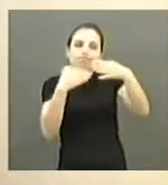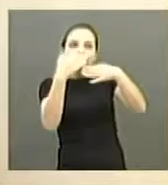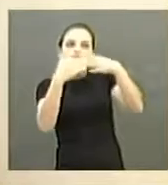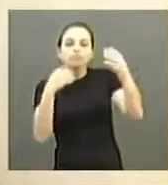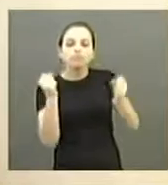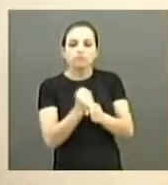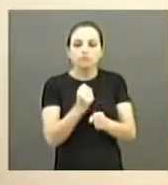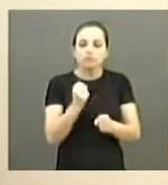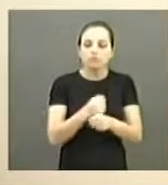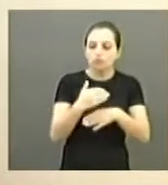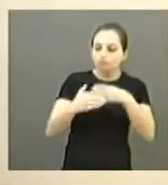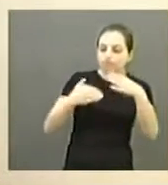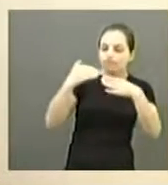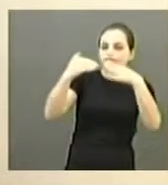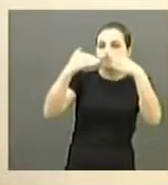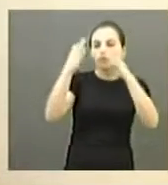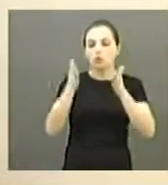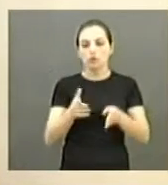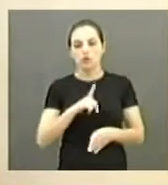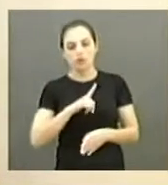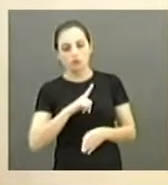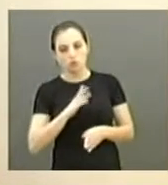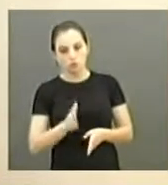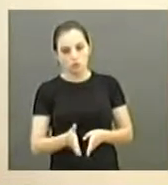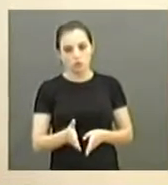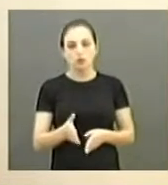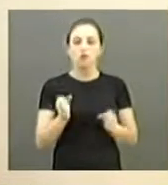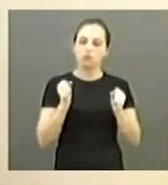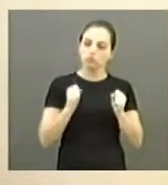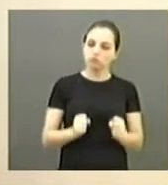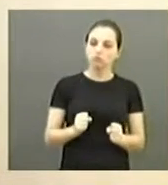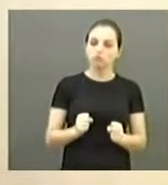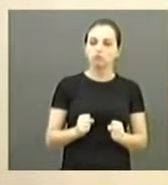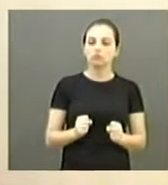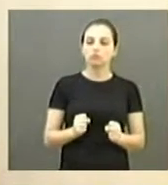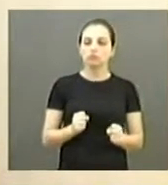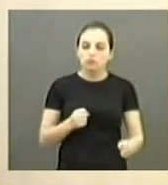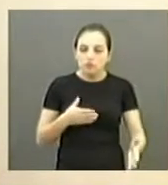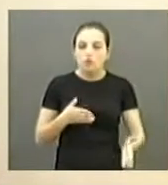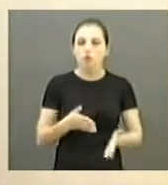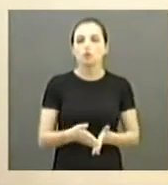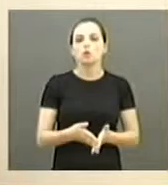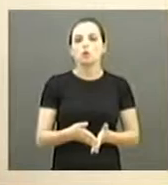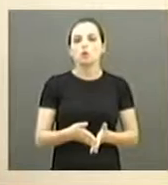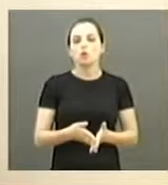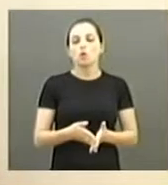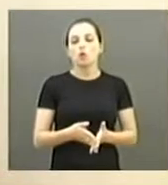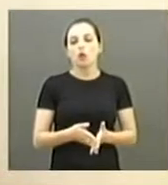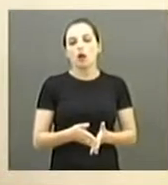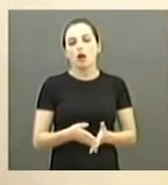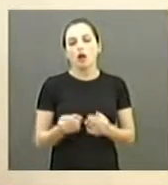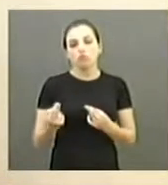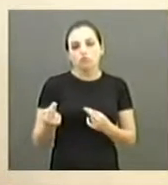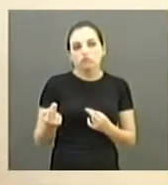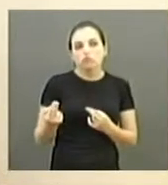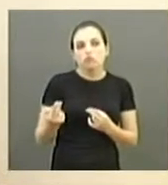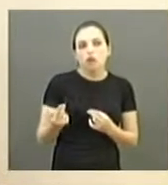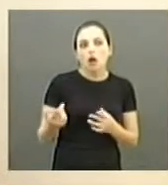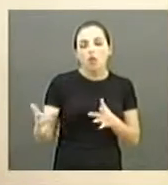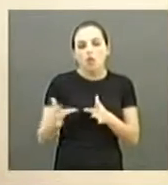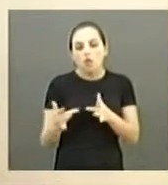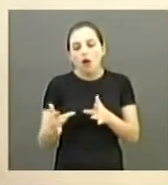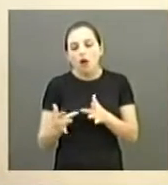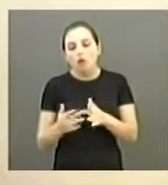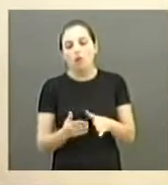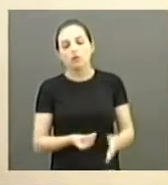construção disso que nós temos hoje, né? Para que a gente possa chegar a um bom termo aí para a vida